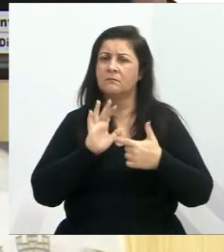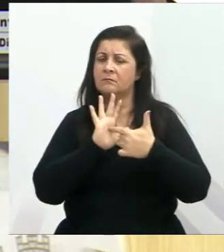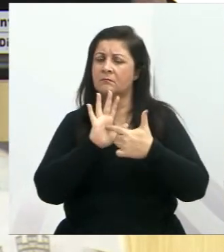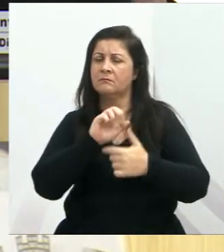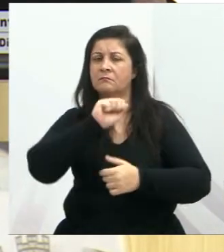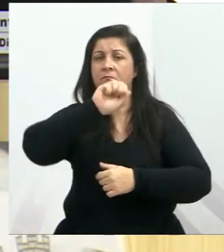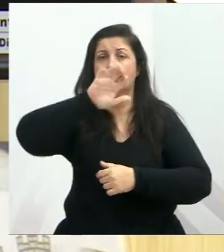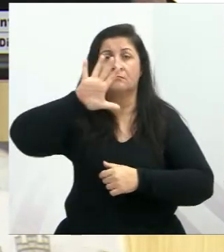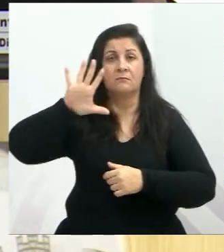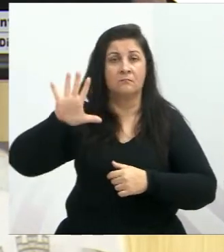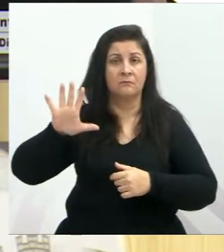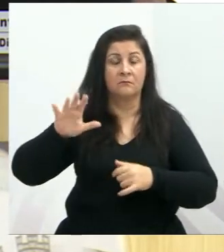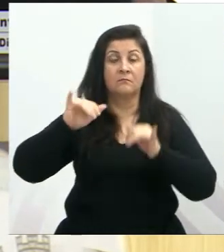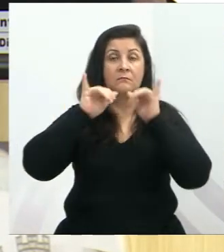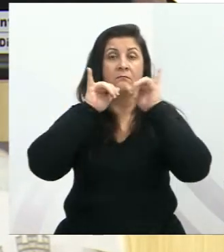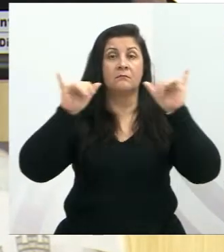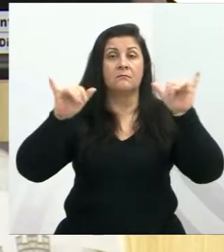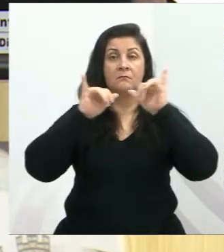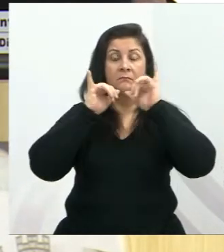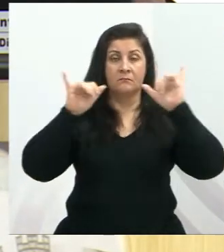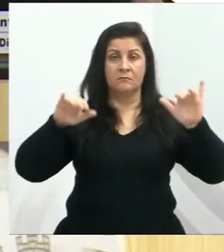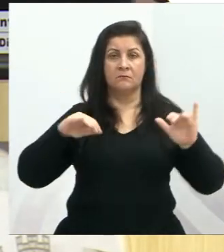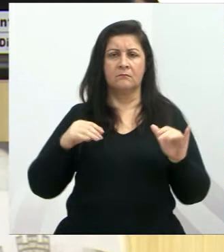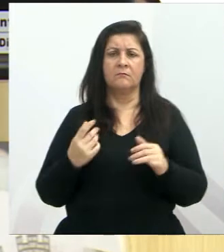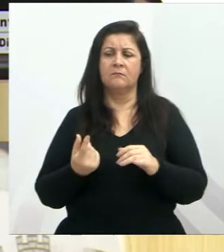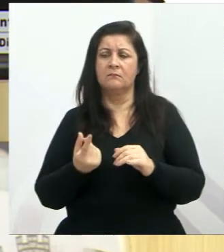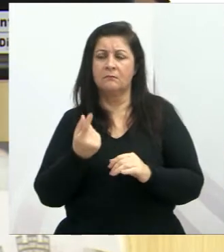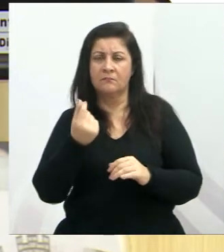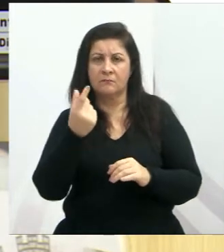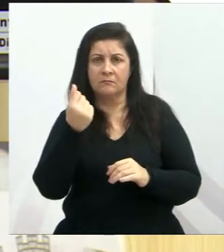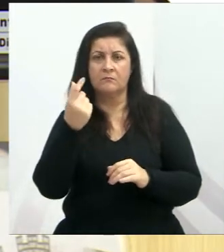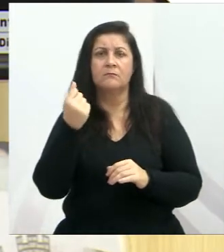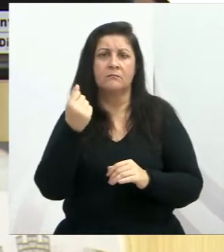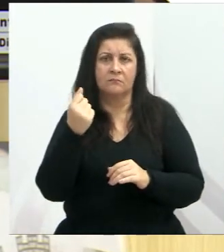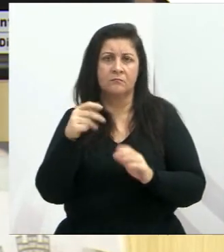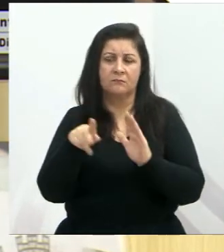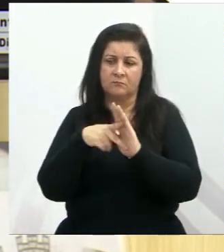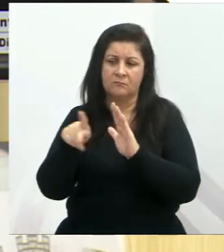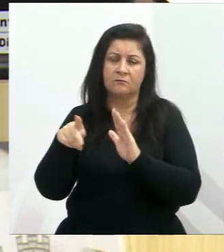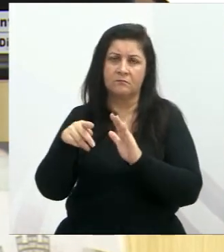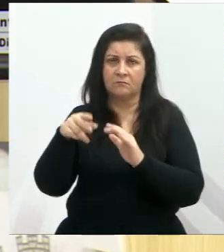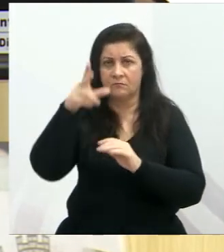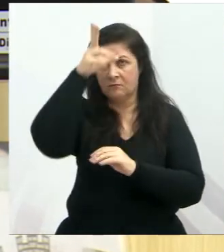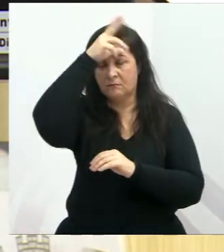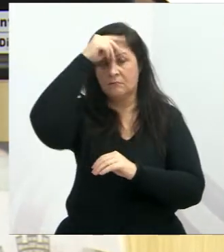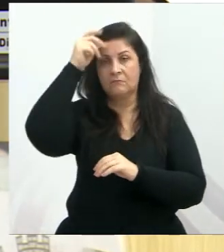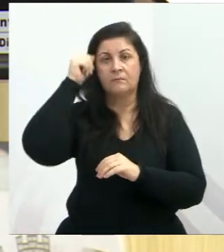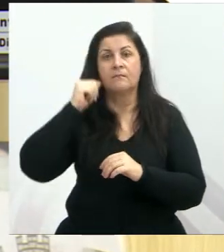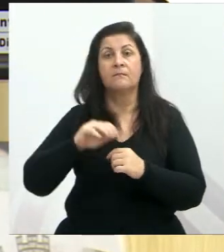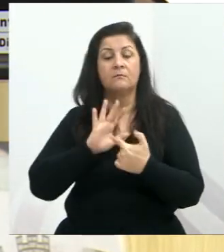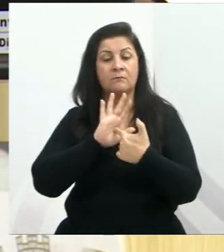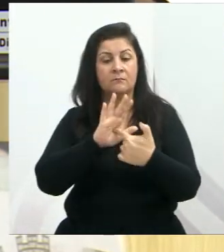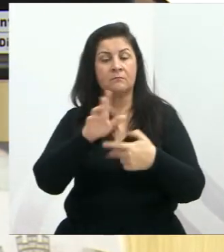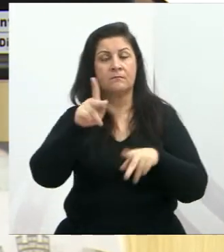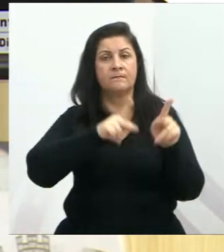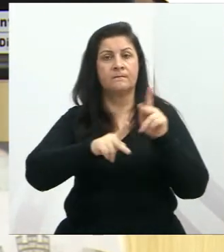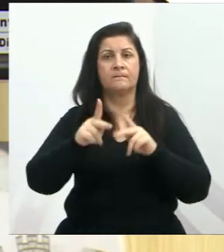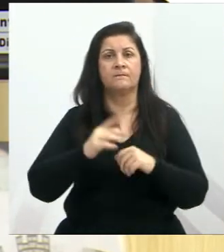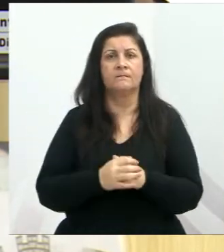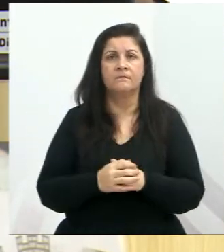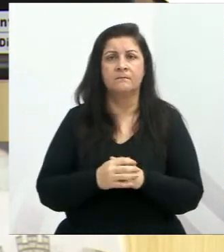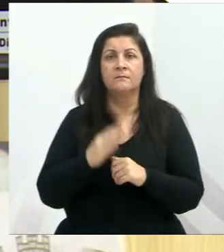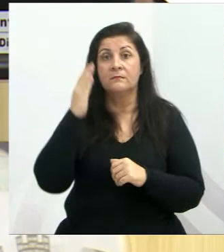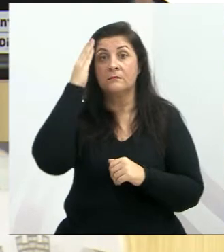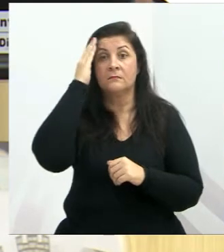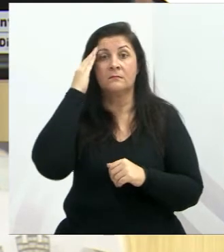transparência e plena divulgação das ações, os gastos do dinheiro público à população, considerando que nem todos